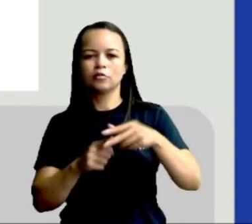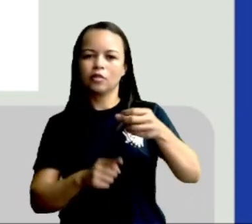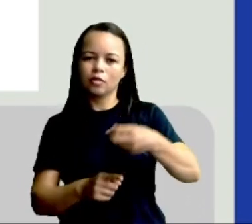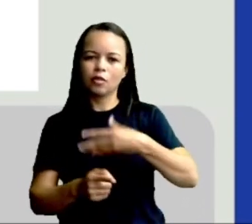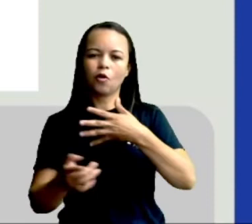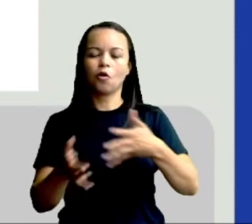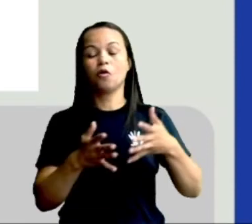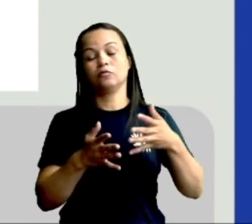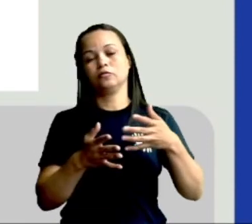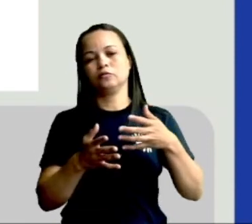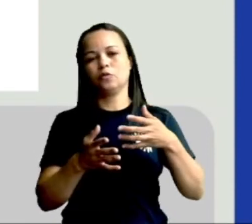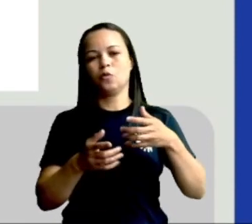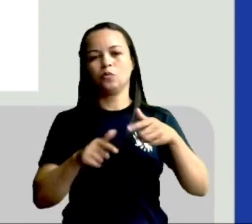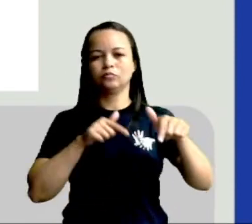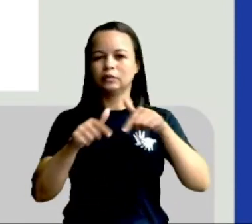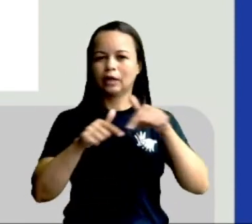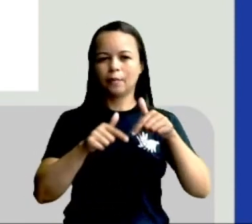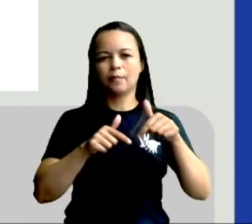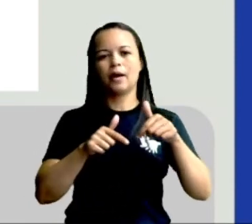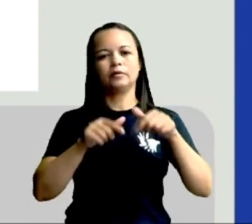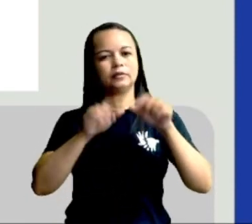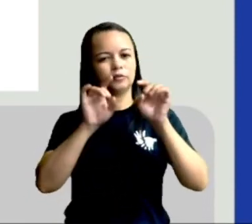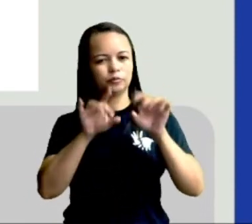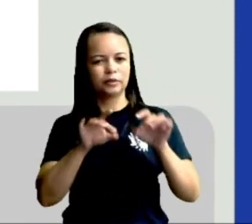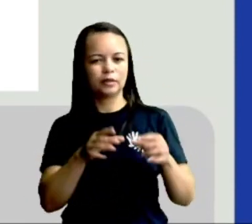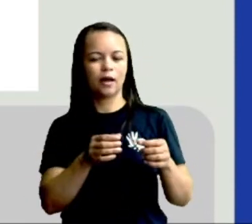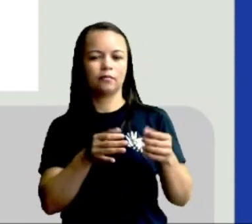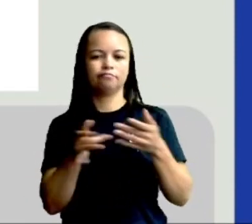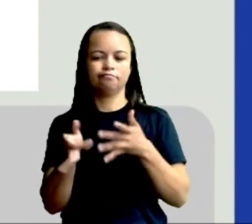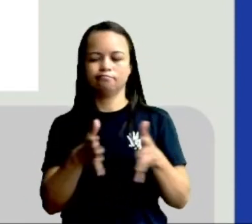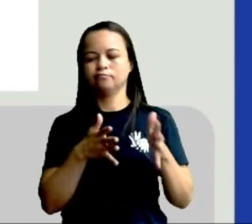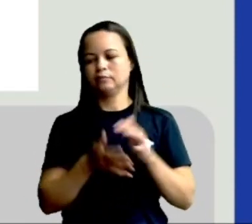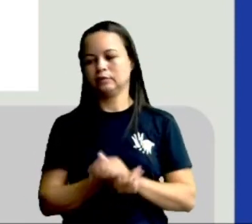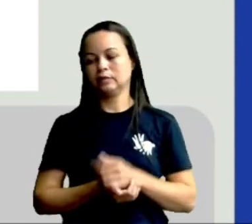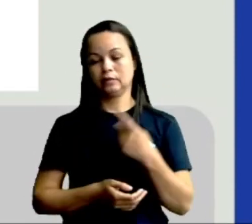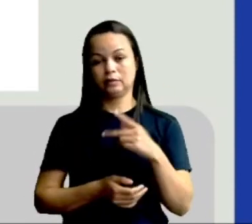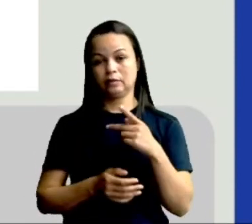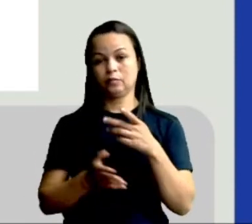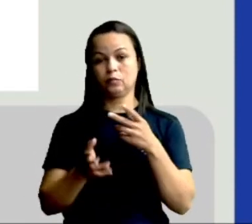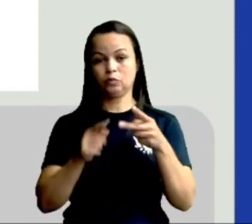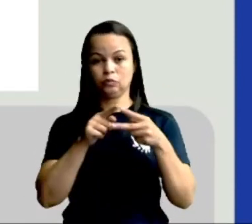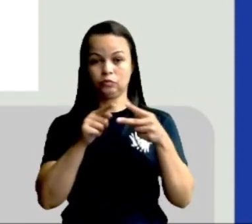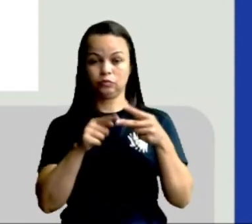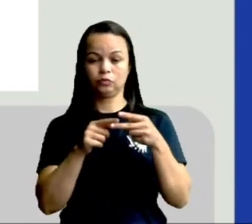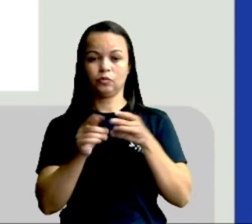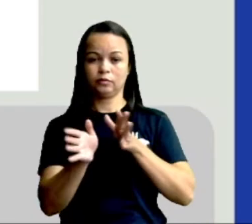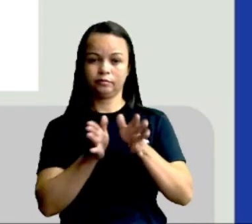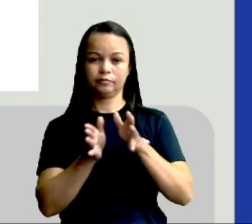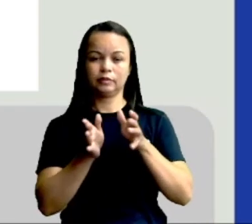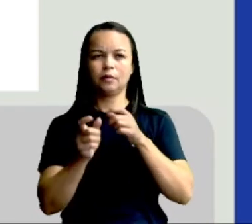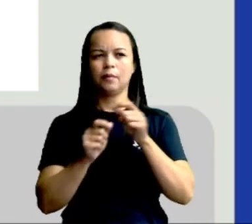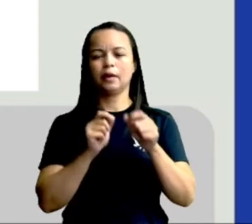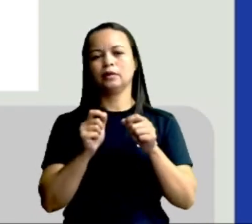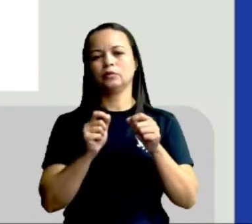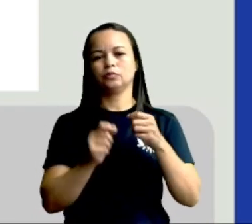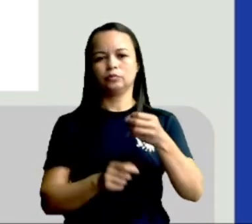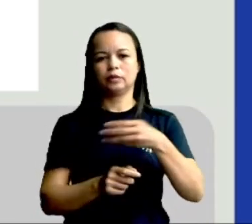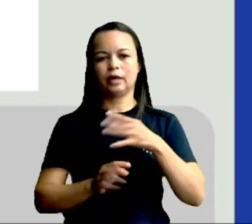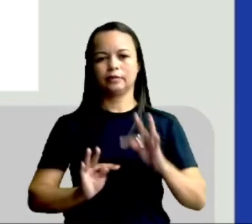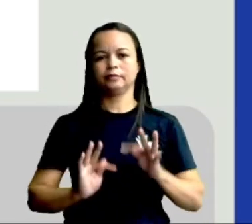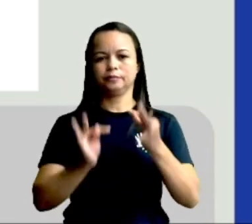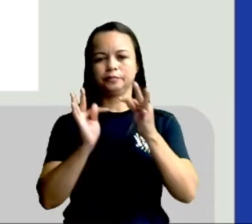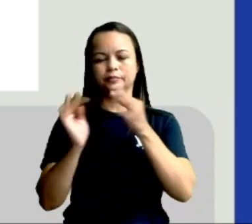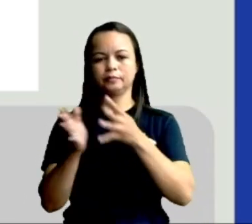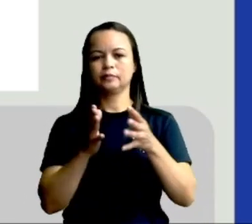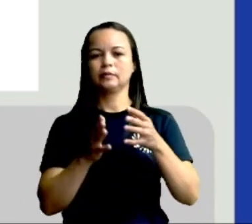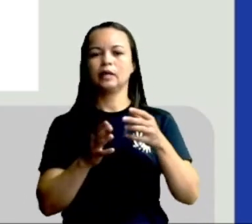sendo especializada. Essa revolução ficou marcada por duas importantes inovações tecnológicas. A invenção da